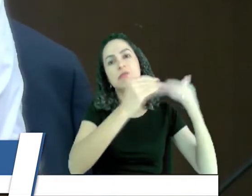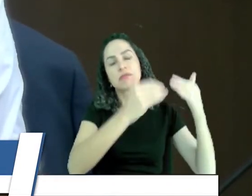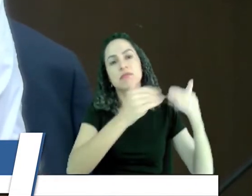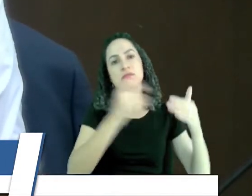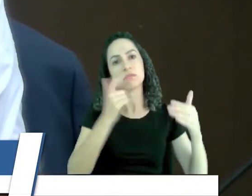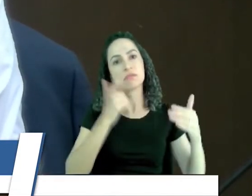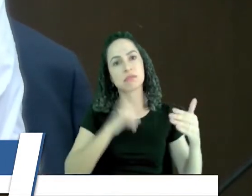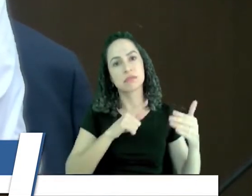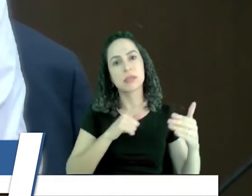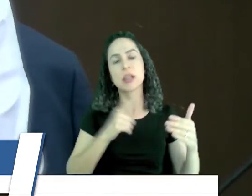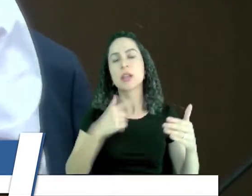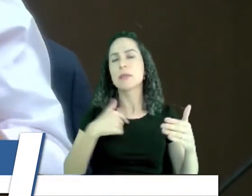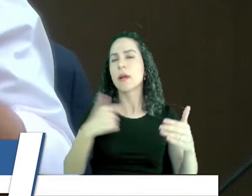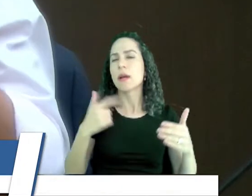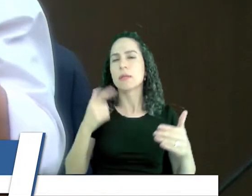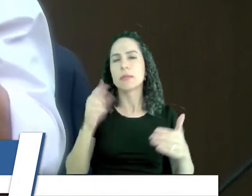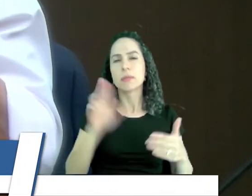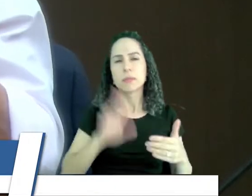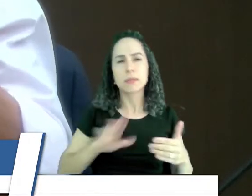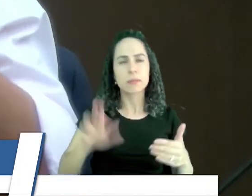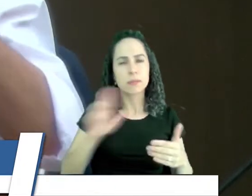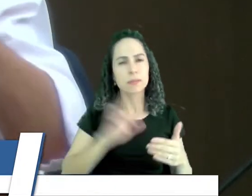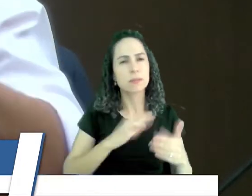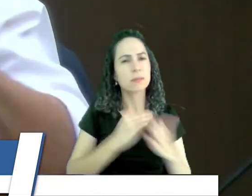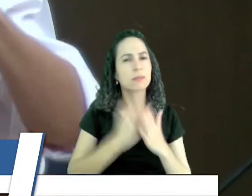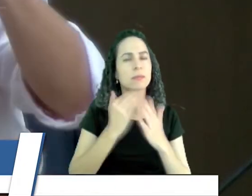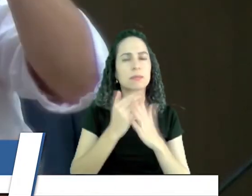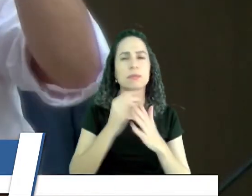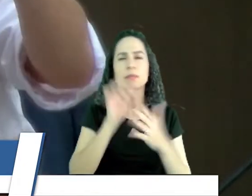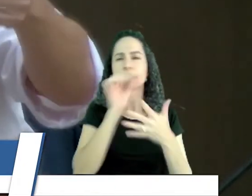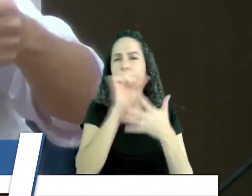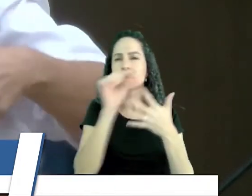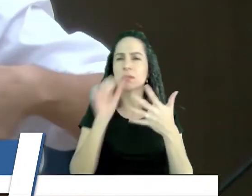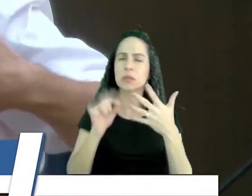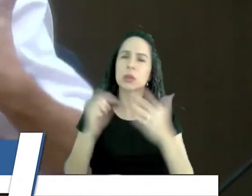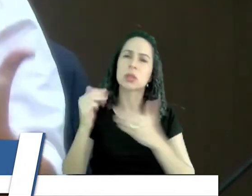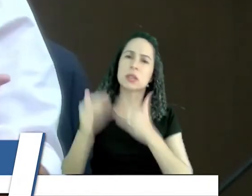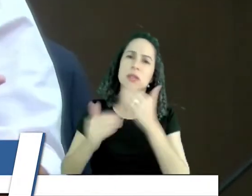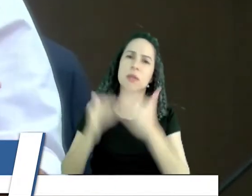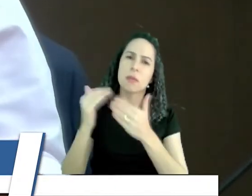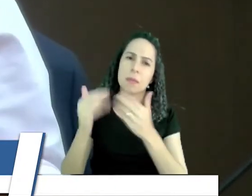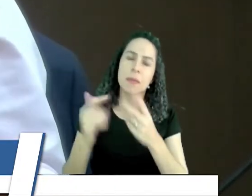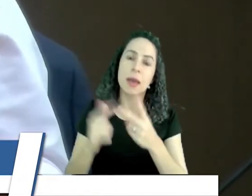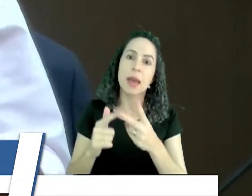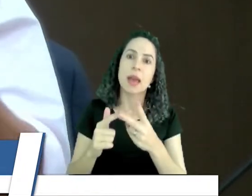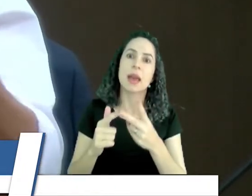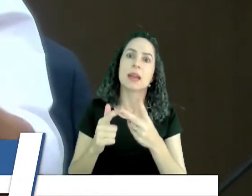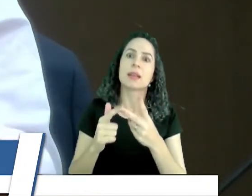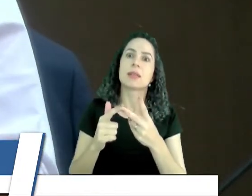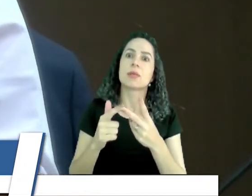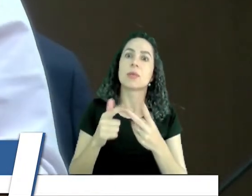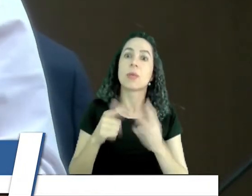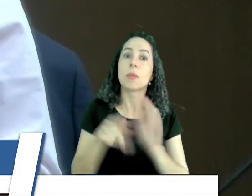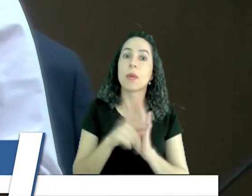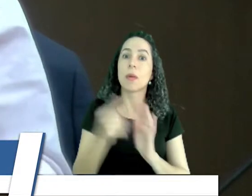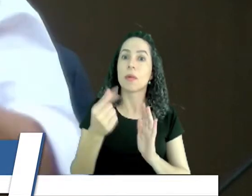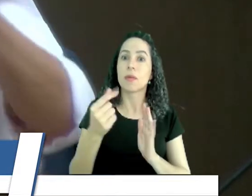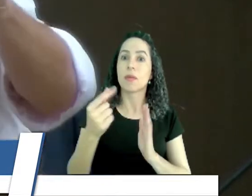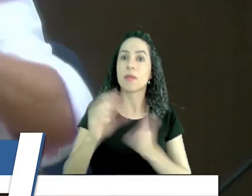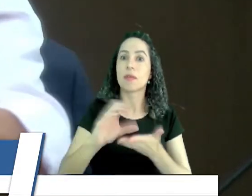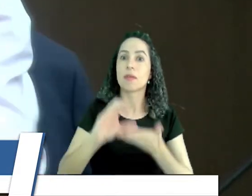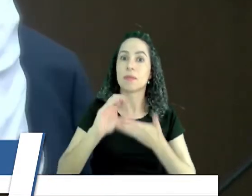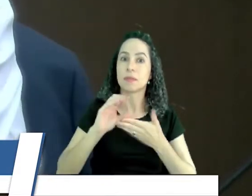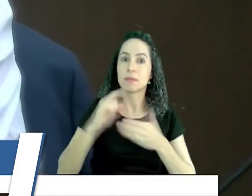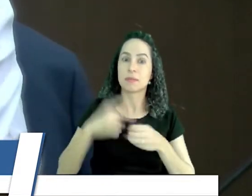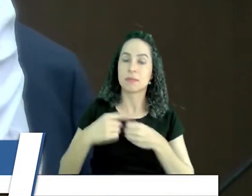poderia explorar tudo isso que você falou e o desenvolvimento, a receita da cidade poderia aumentar muito mais.